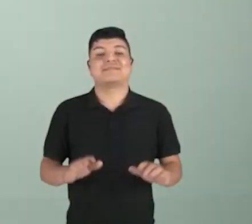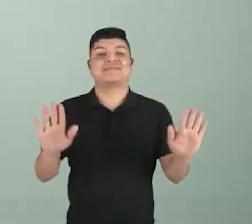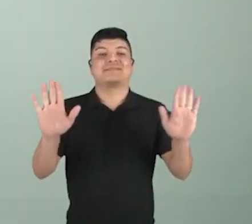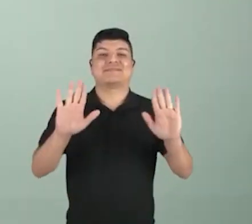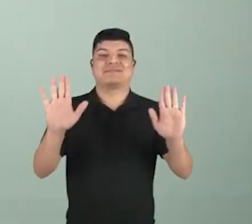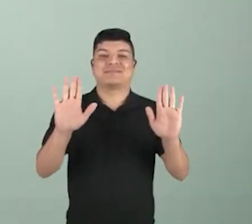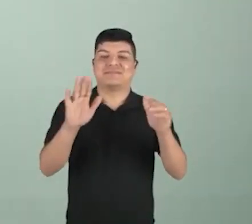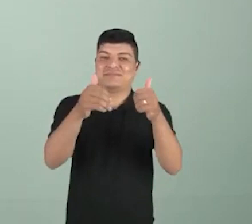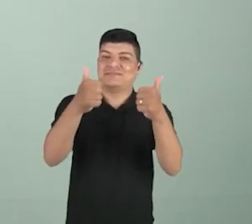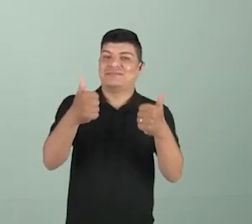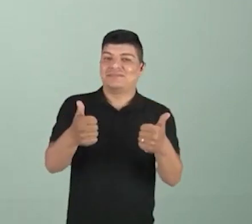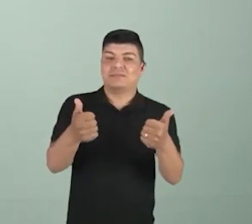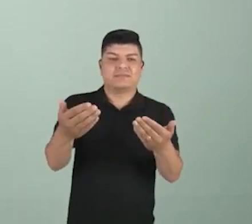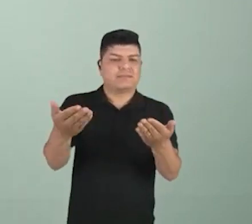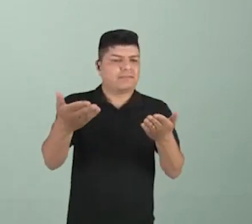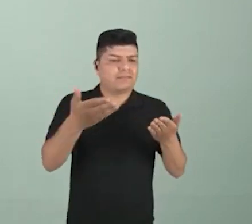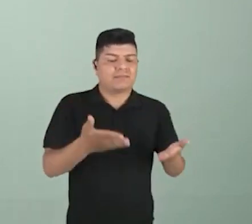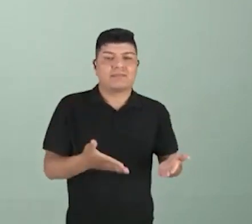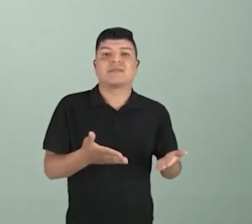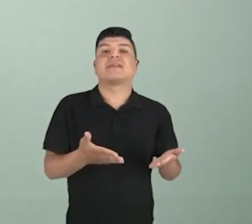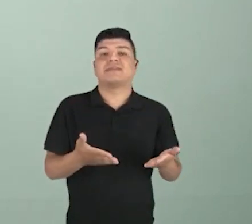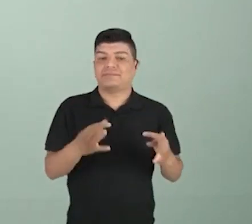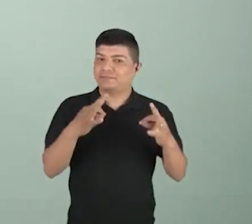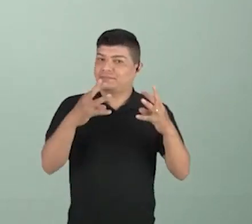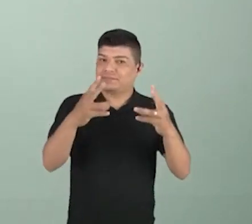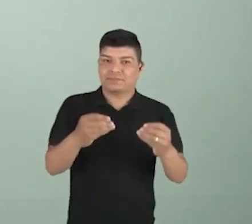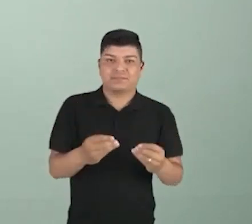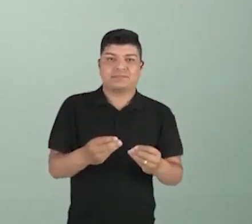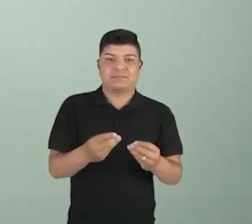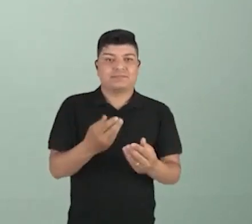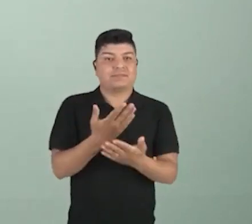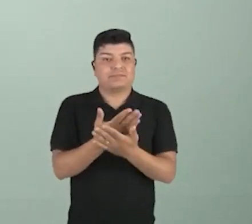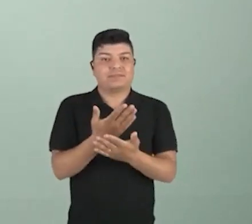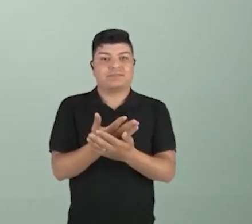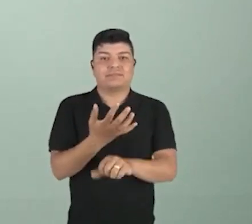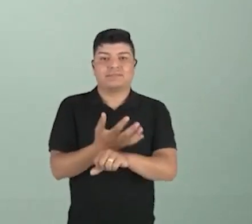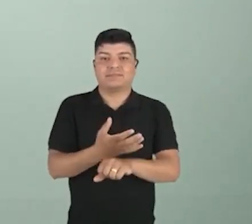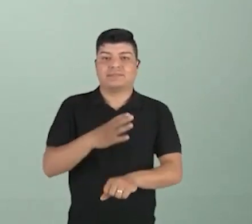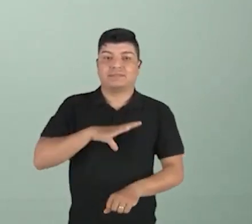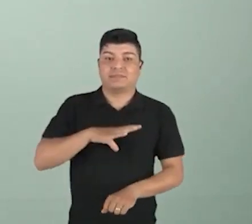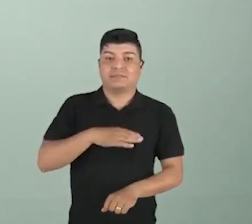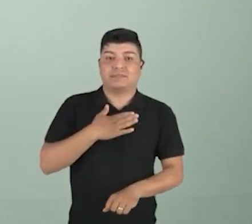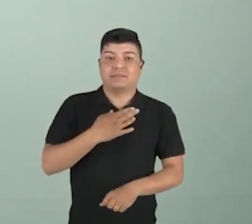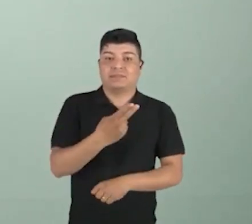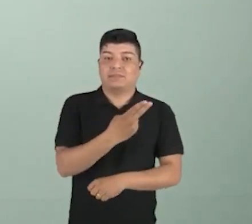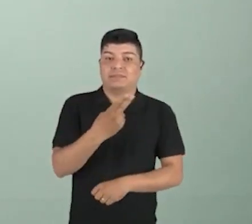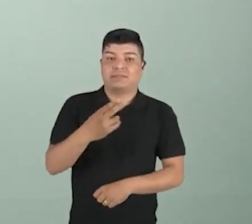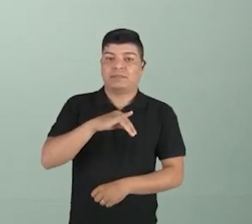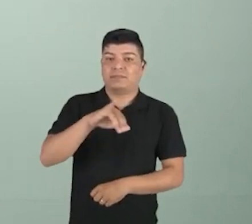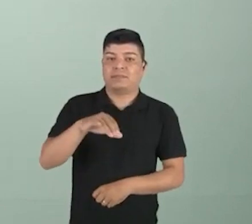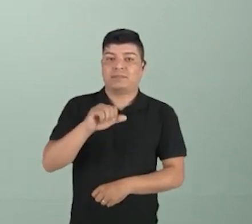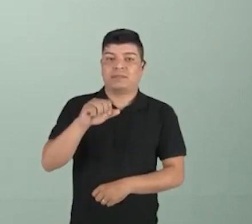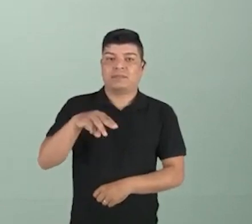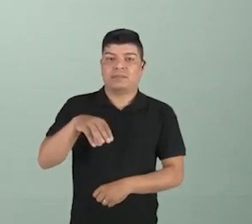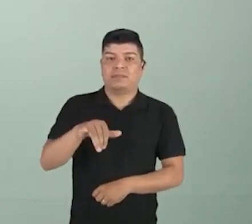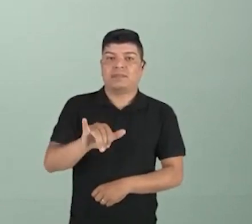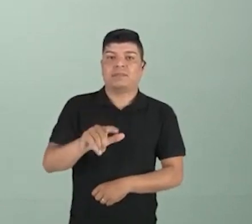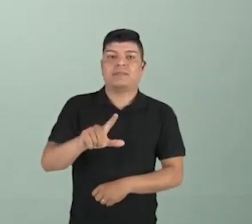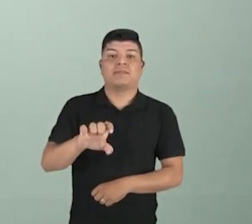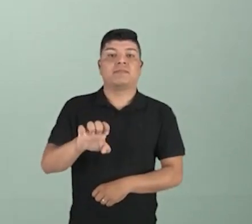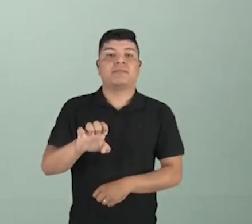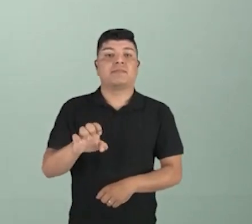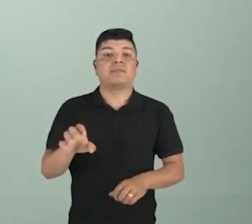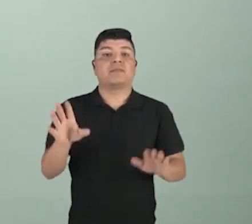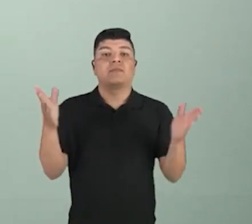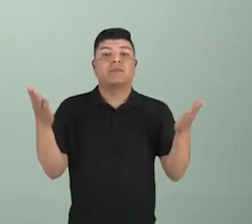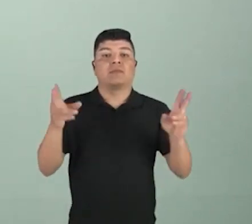Olá, galerinha, tudo bem? Sejam todos bem-vindos à aula de Língua Portuguesa. Eu sou a professora Jamile Fontinelli e o nosso conteúdo de